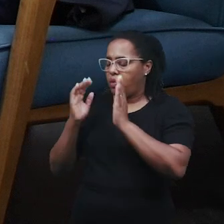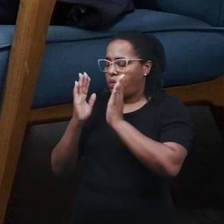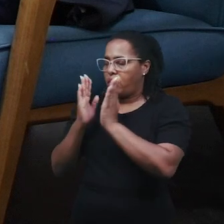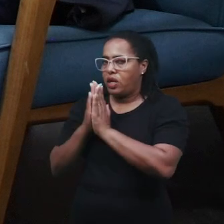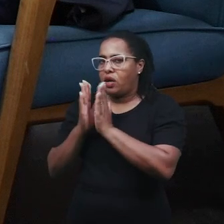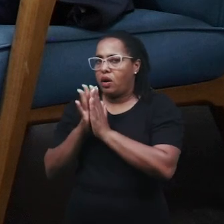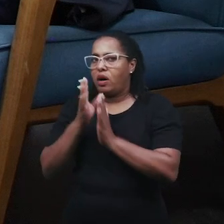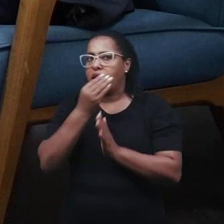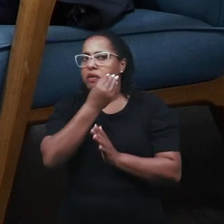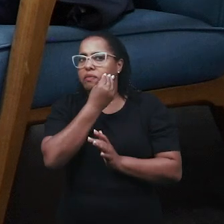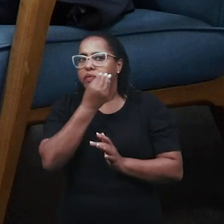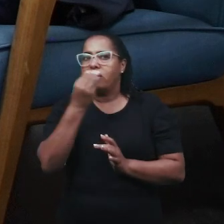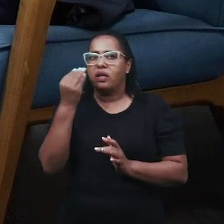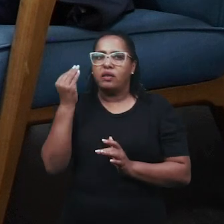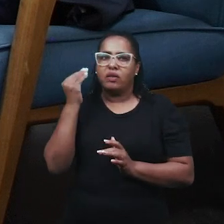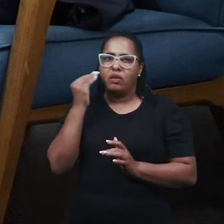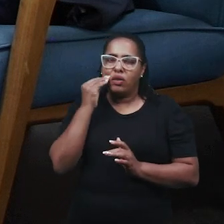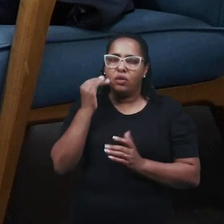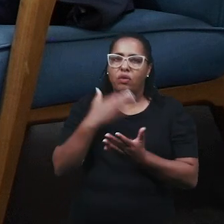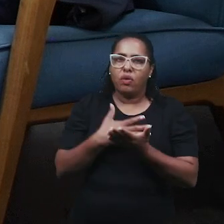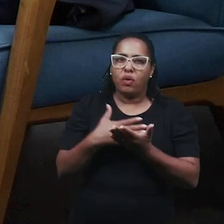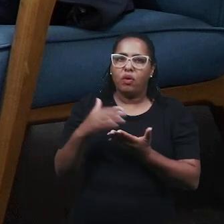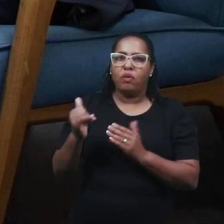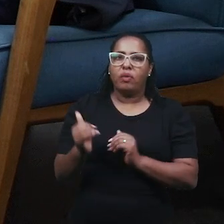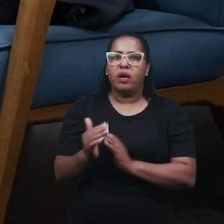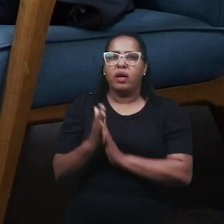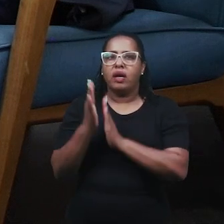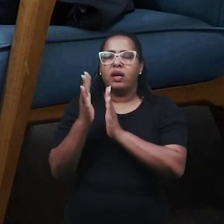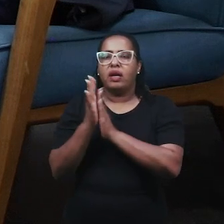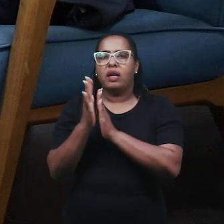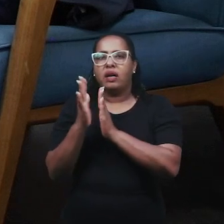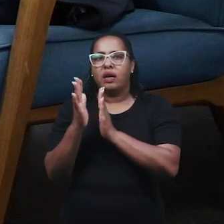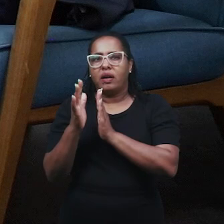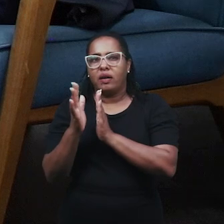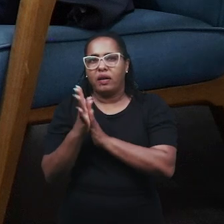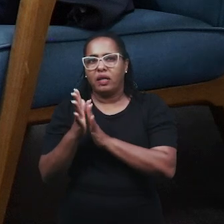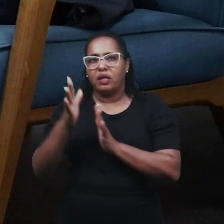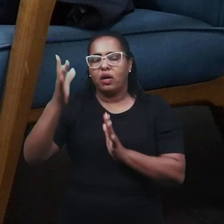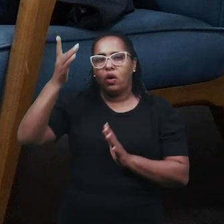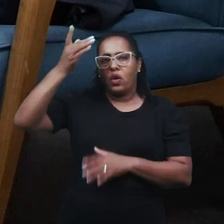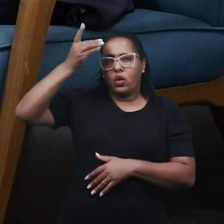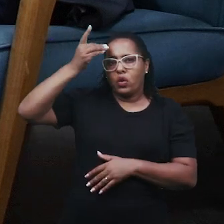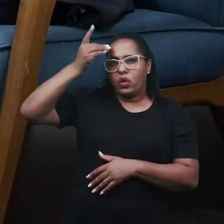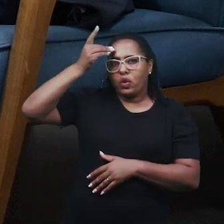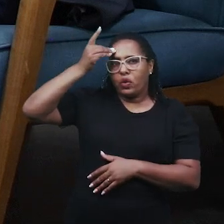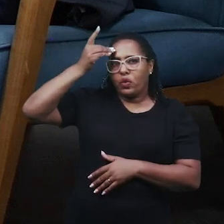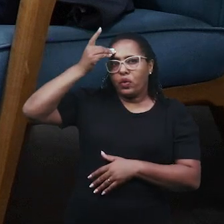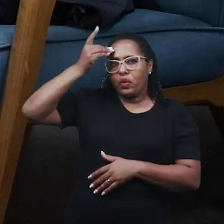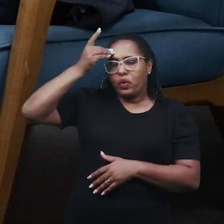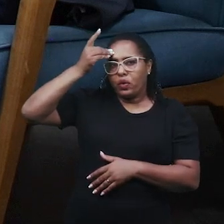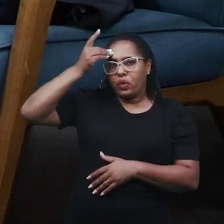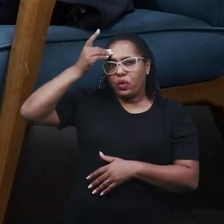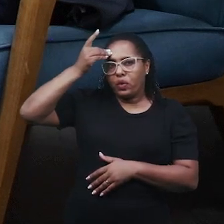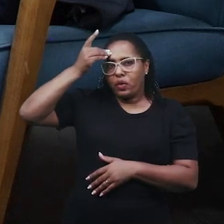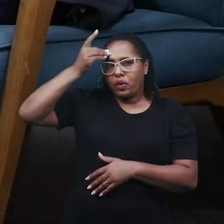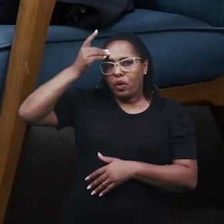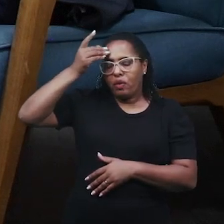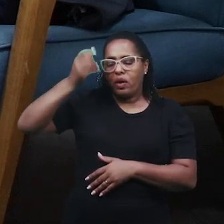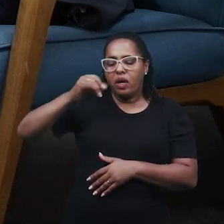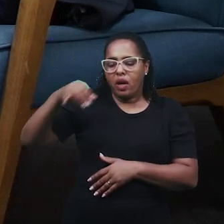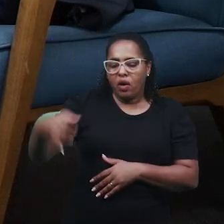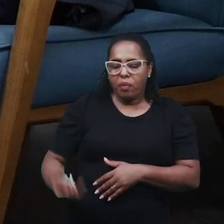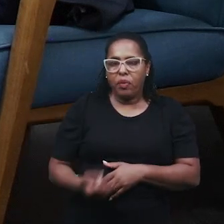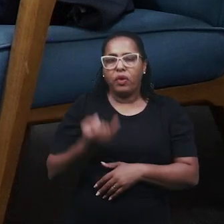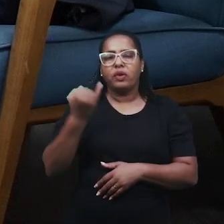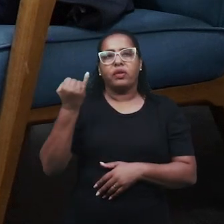eles jejuam pela conversão das almas, e o Senhor dá dons espirituais para eles, então eles têm a oportunidade de